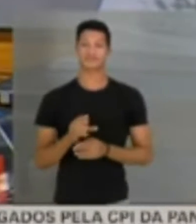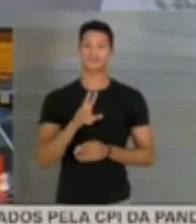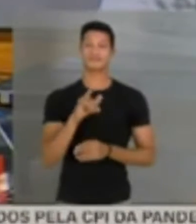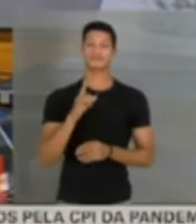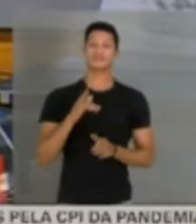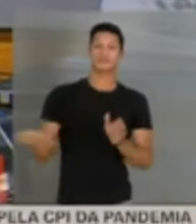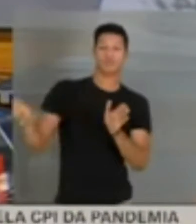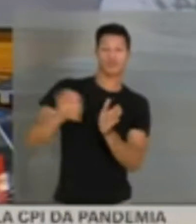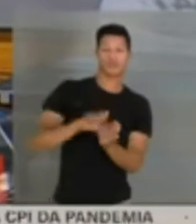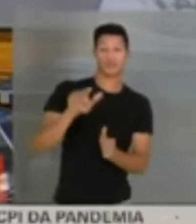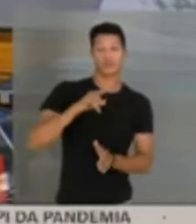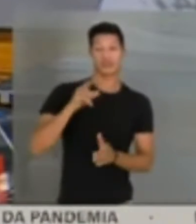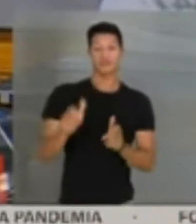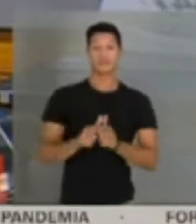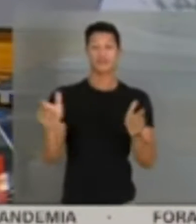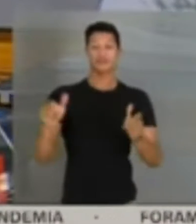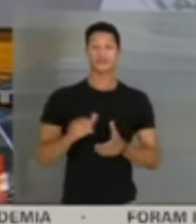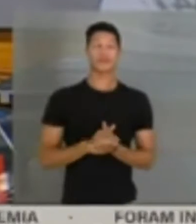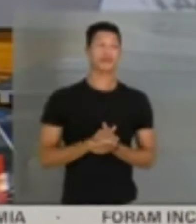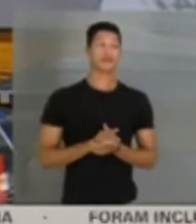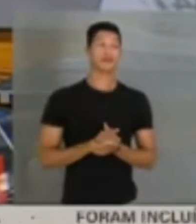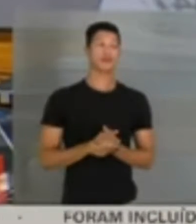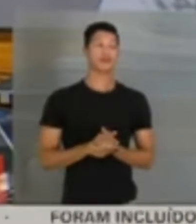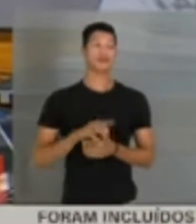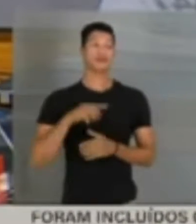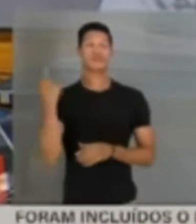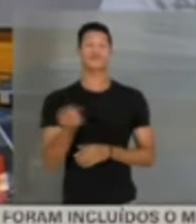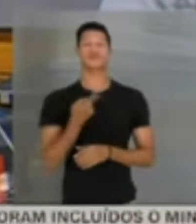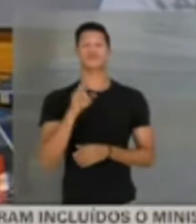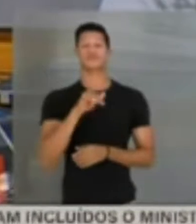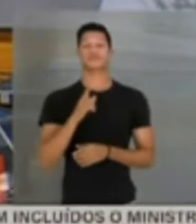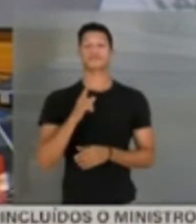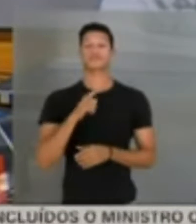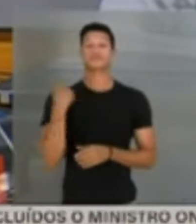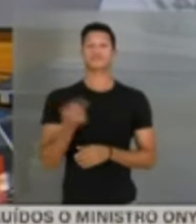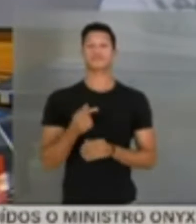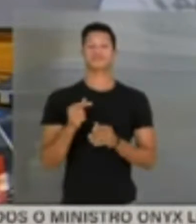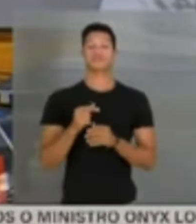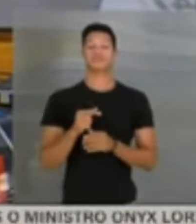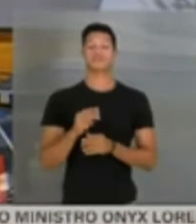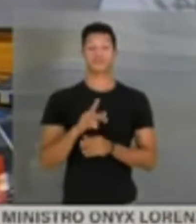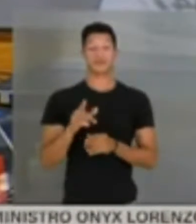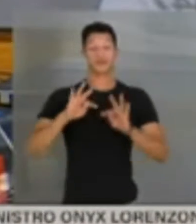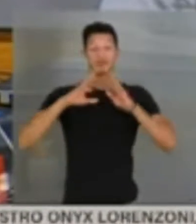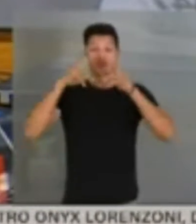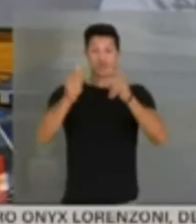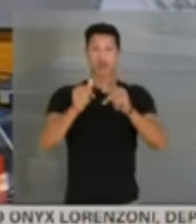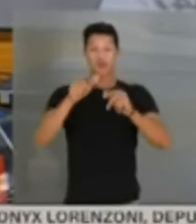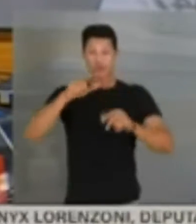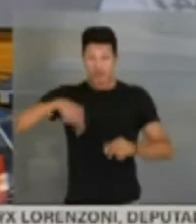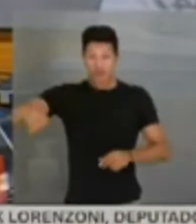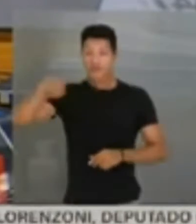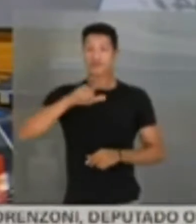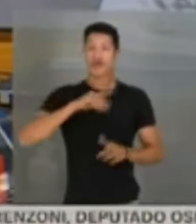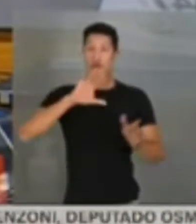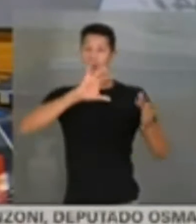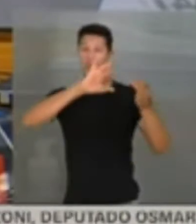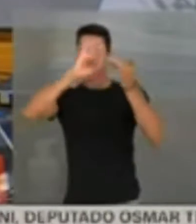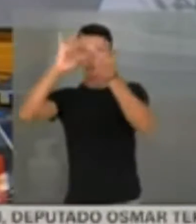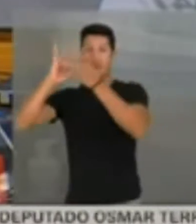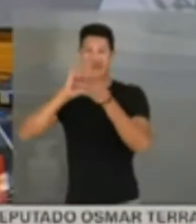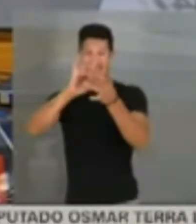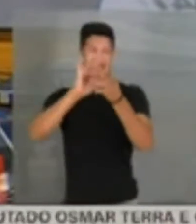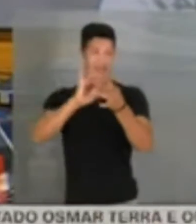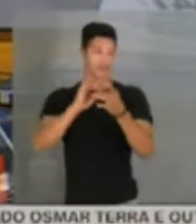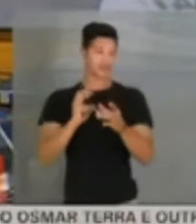chegando à mão da maioria dos brasileiros em todos os cantos do país, todos estão